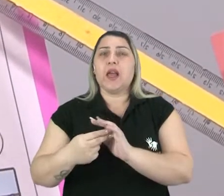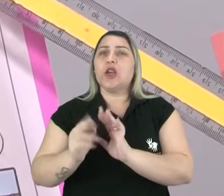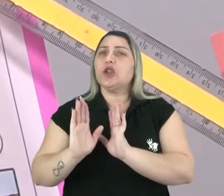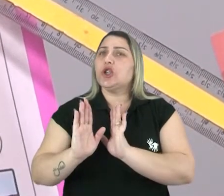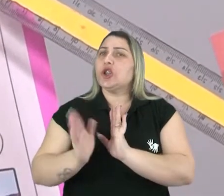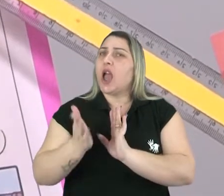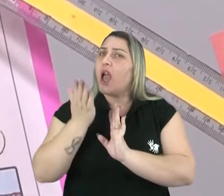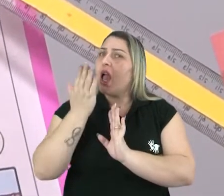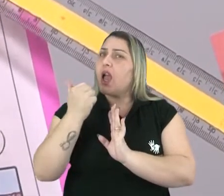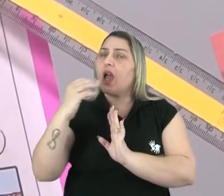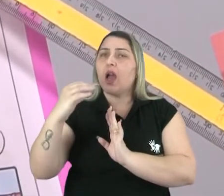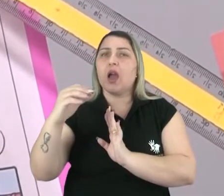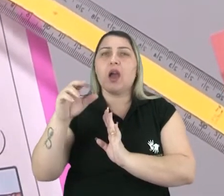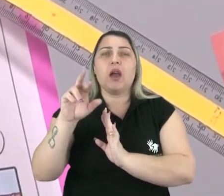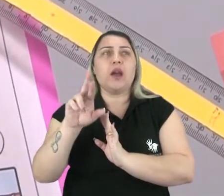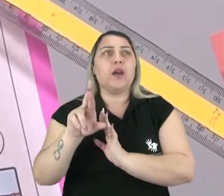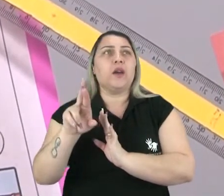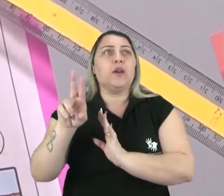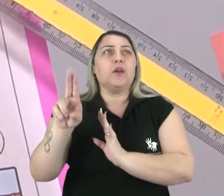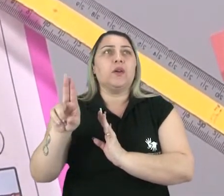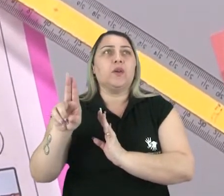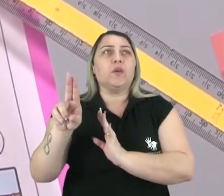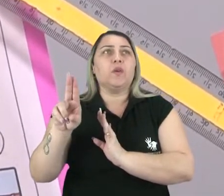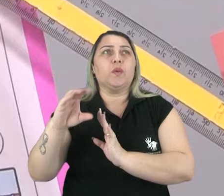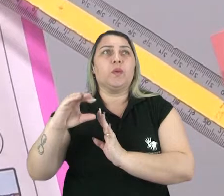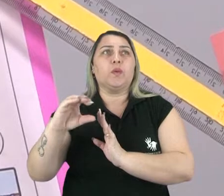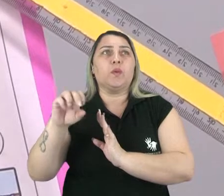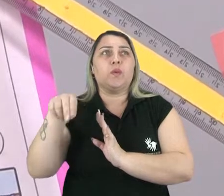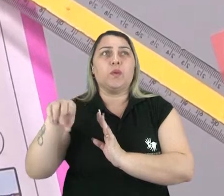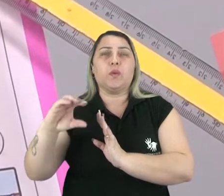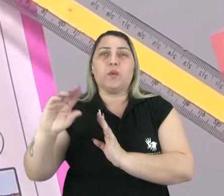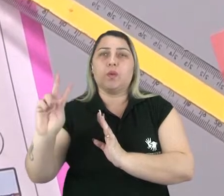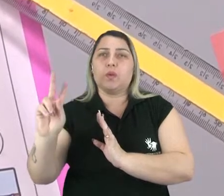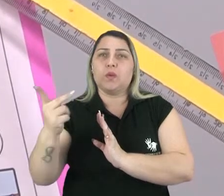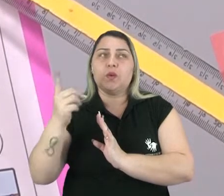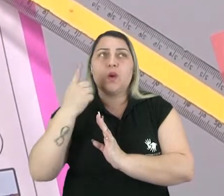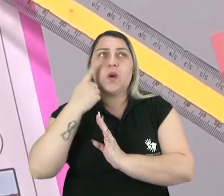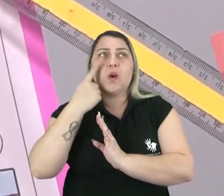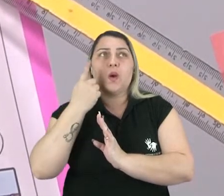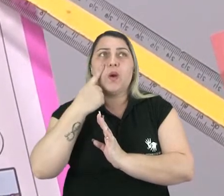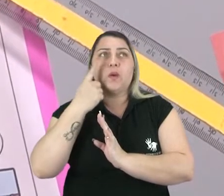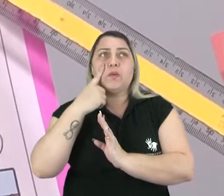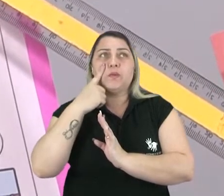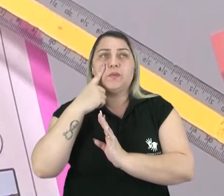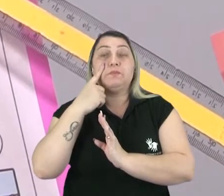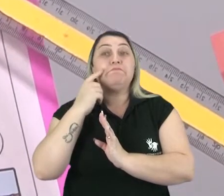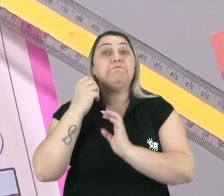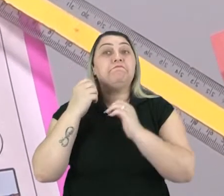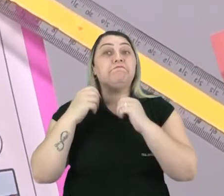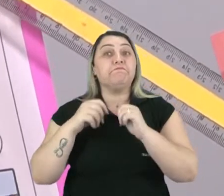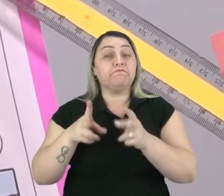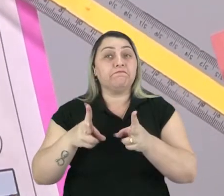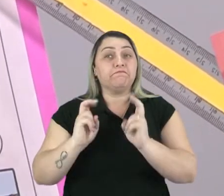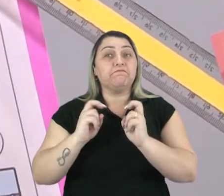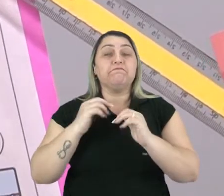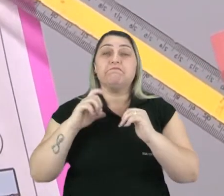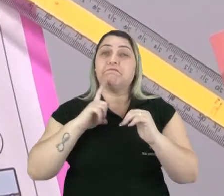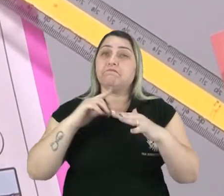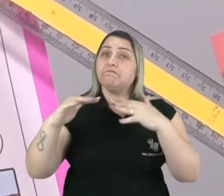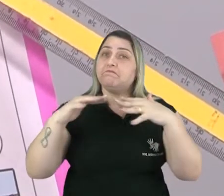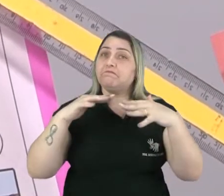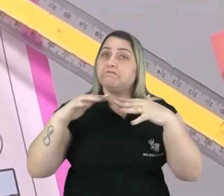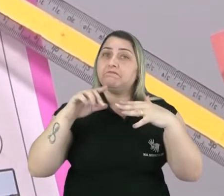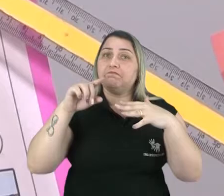uma mordida, certo? Olha esses pontinhos aqui, nós percebemos que aqui houve uma movimentação,